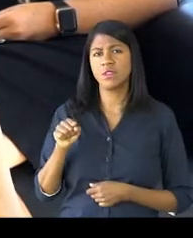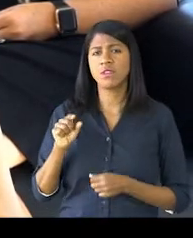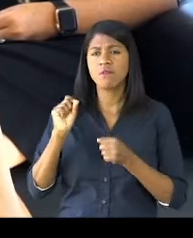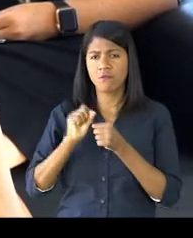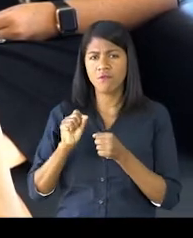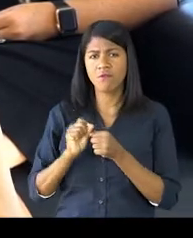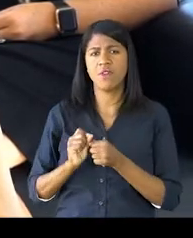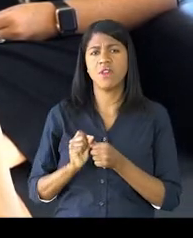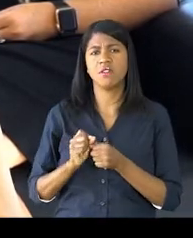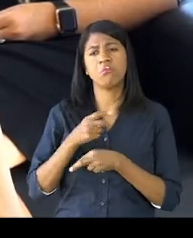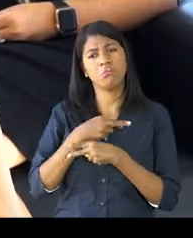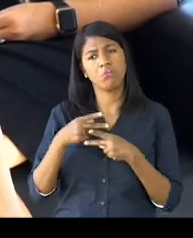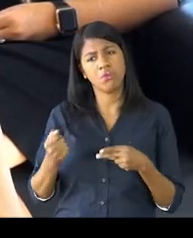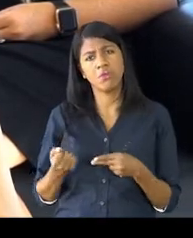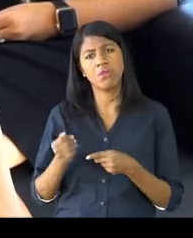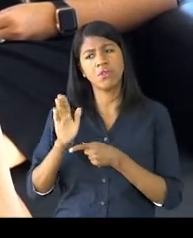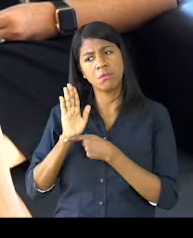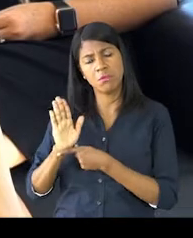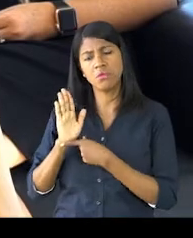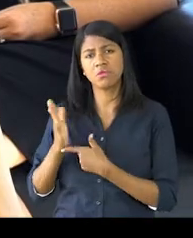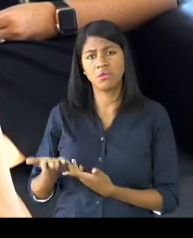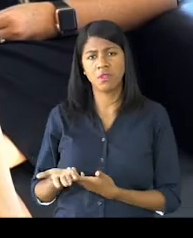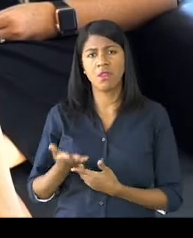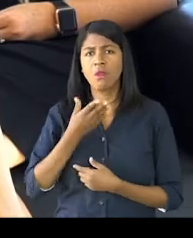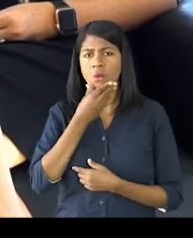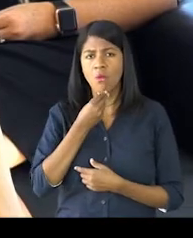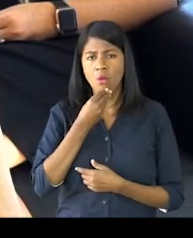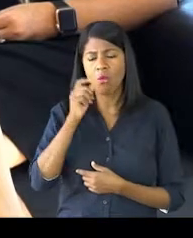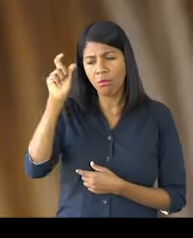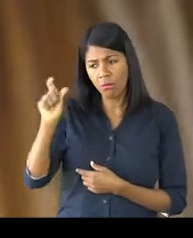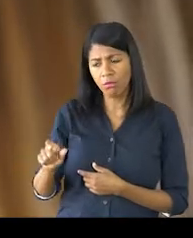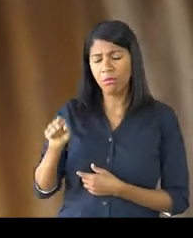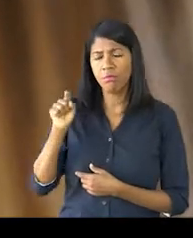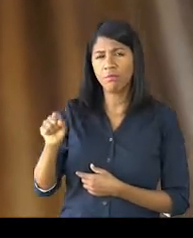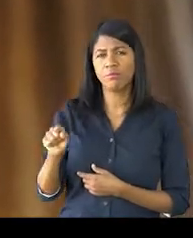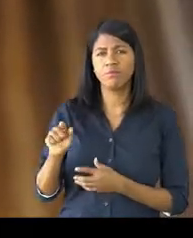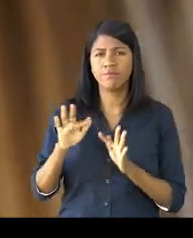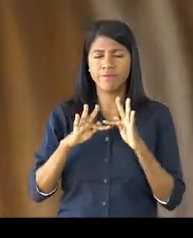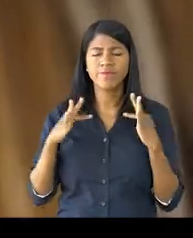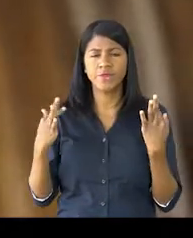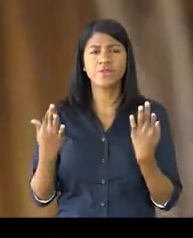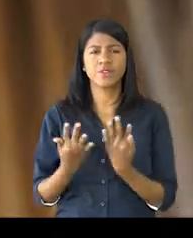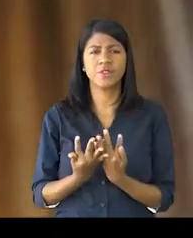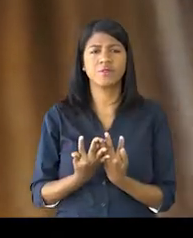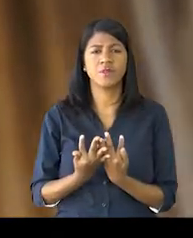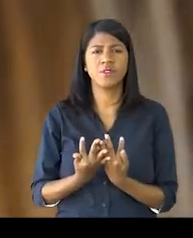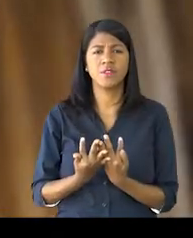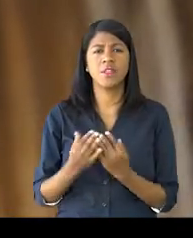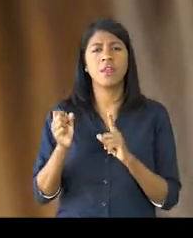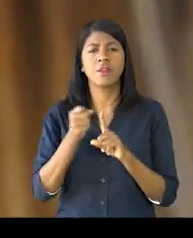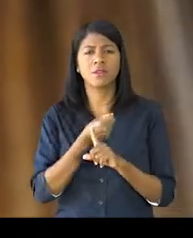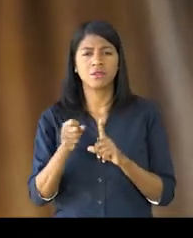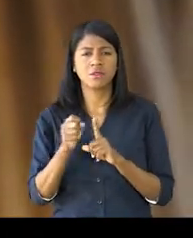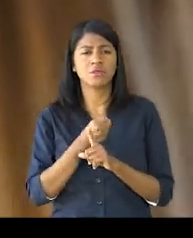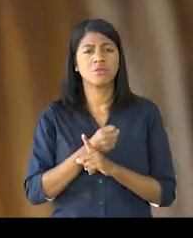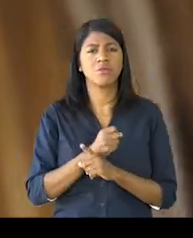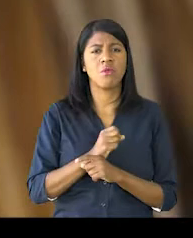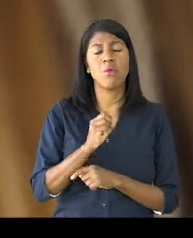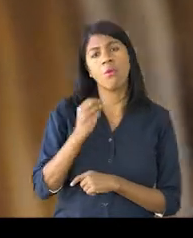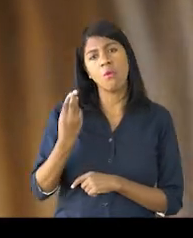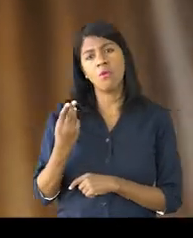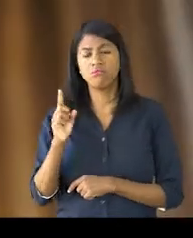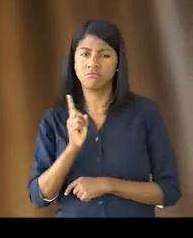alguma maneira, atuam para entrar em contato com esse elemento também da família, né? Seja